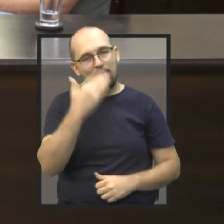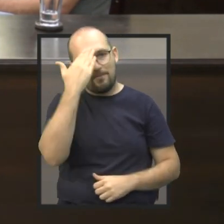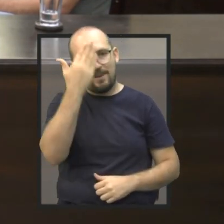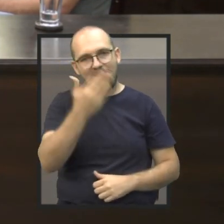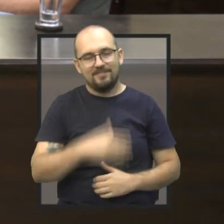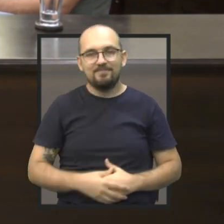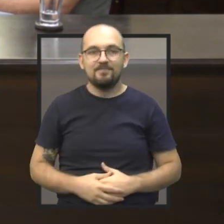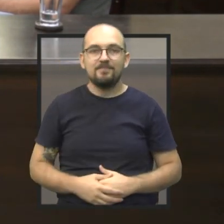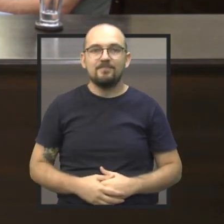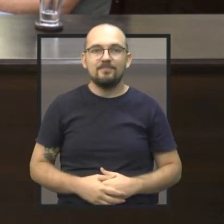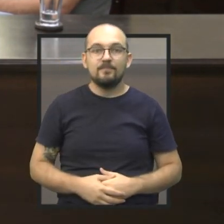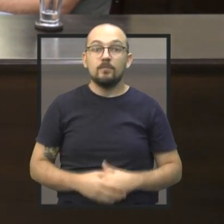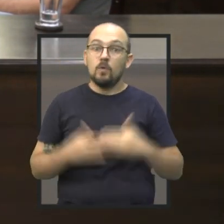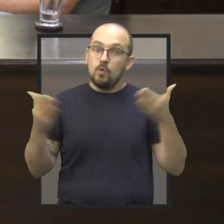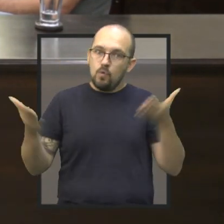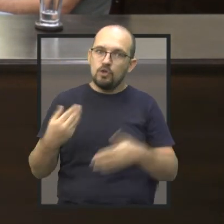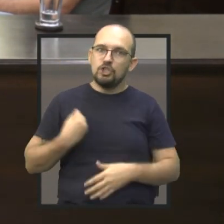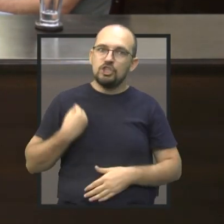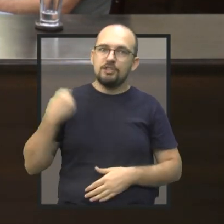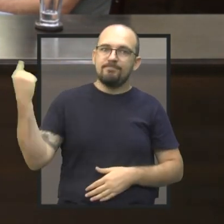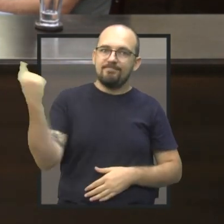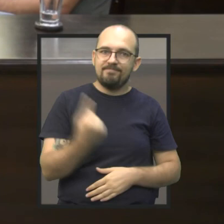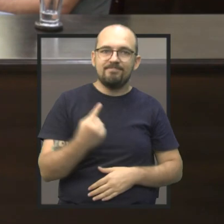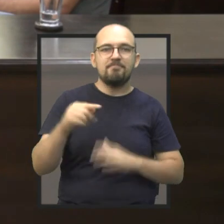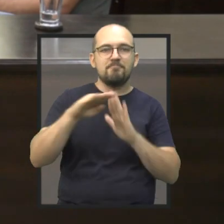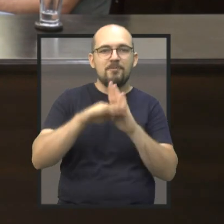agradeço, Ângelo. Bom, nós recebemos hoje aqui no